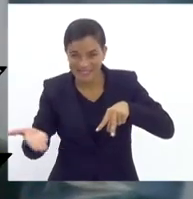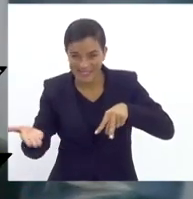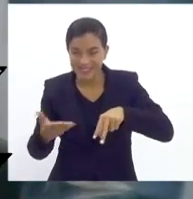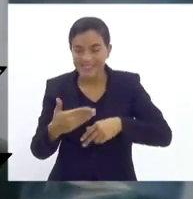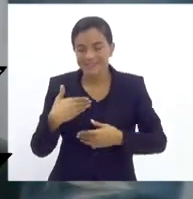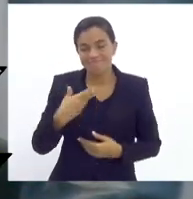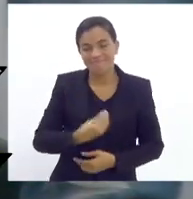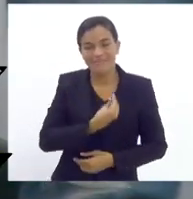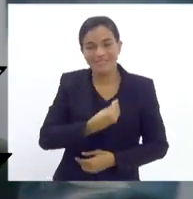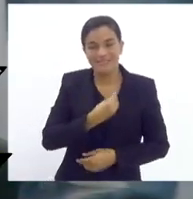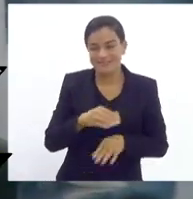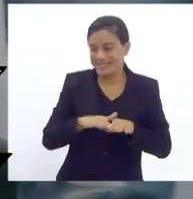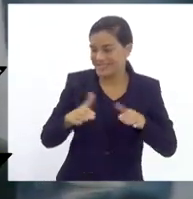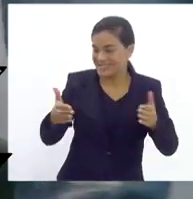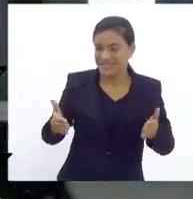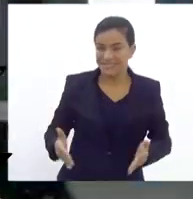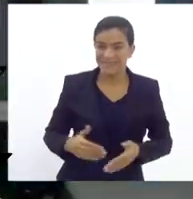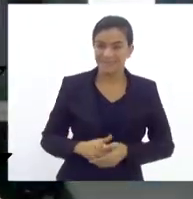participar